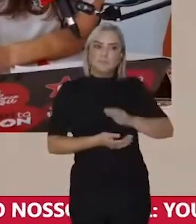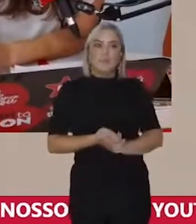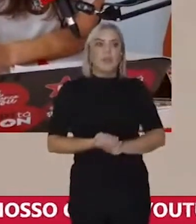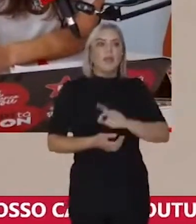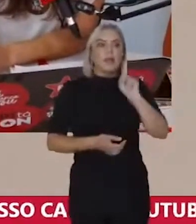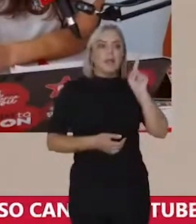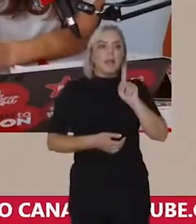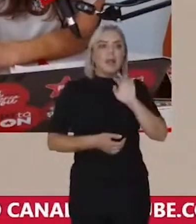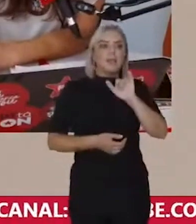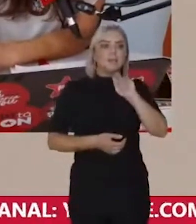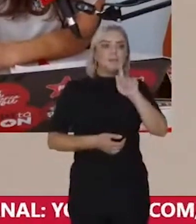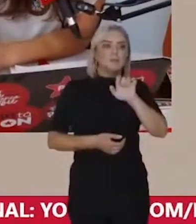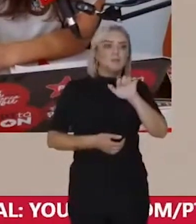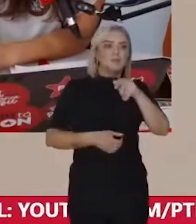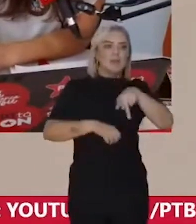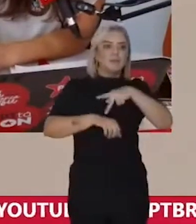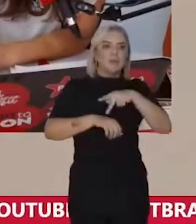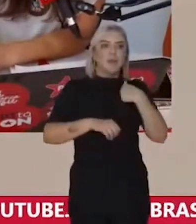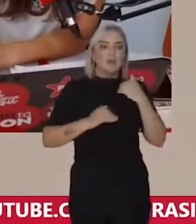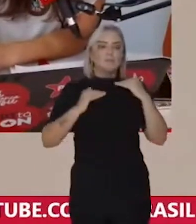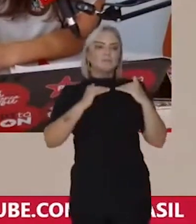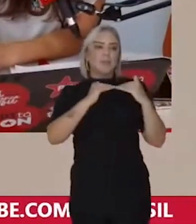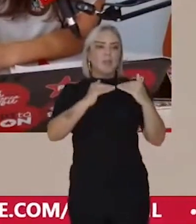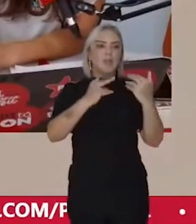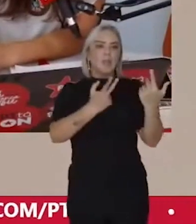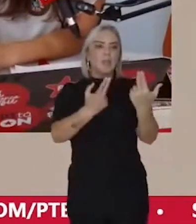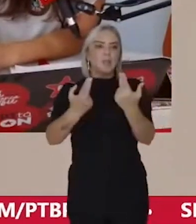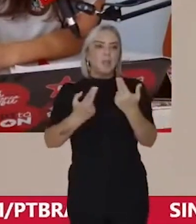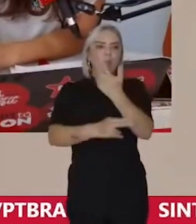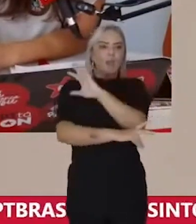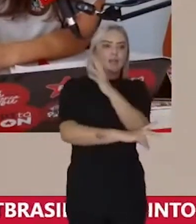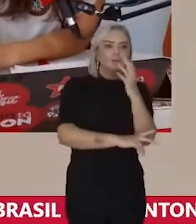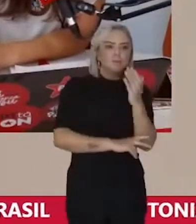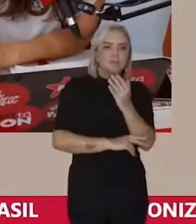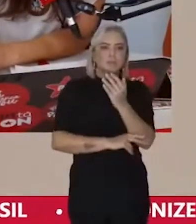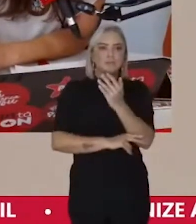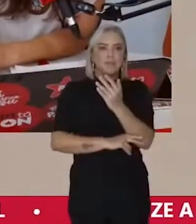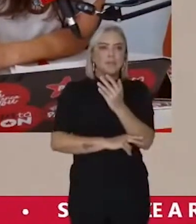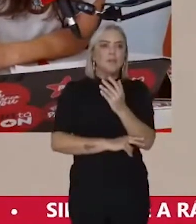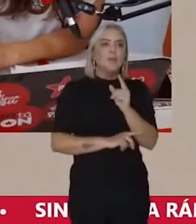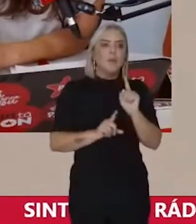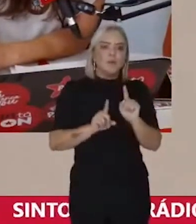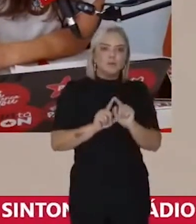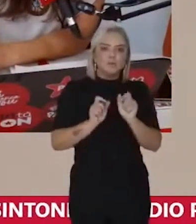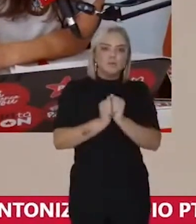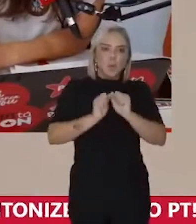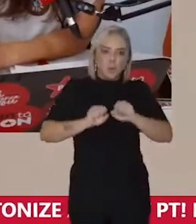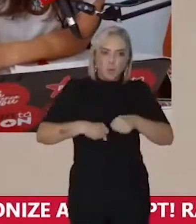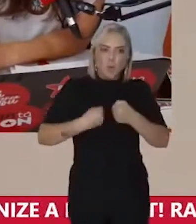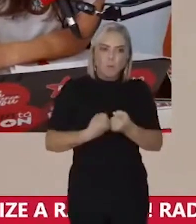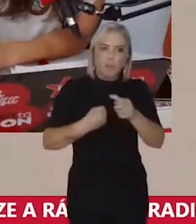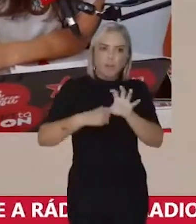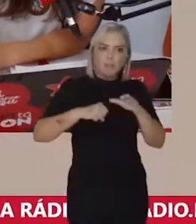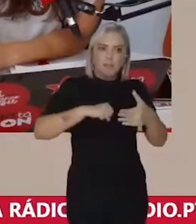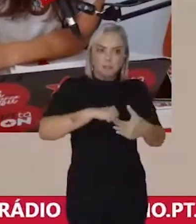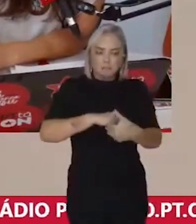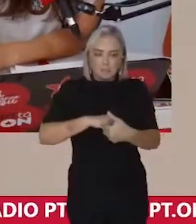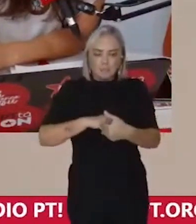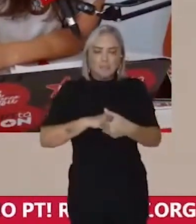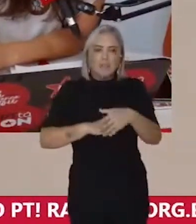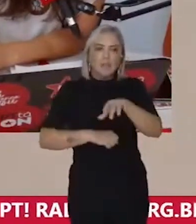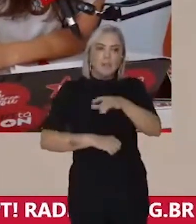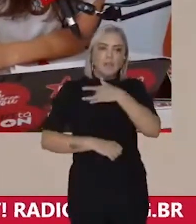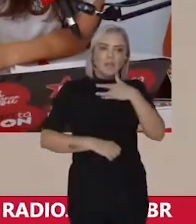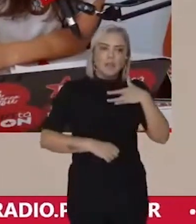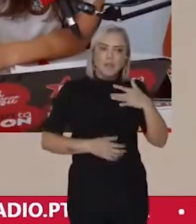Bruxelas, nós vamos observar que ele coloca no mesmo pé de igual a questão ambiental com o combate à pandemia e a instalação de um serviço de